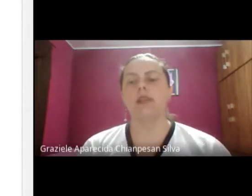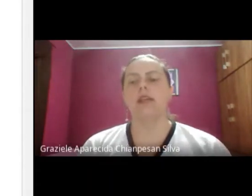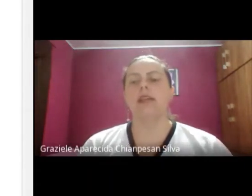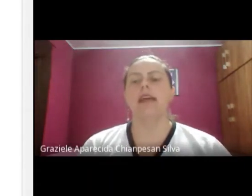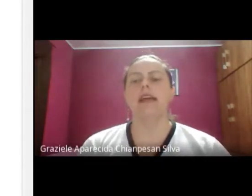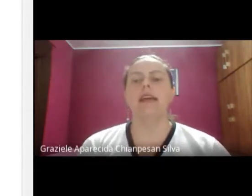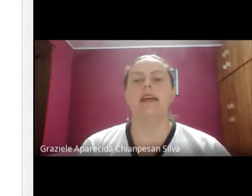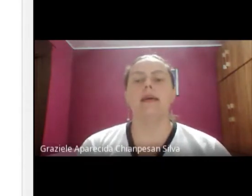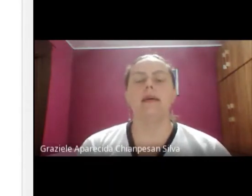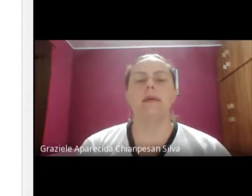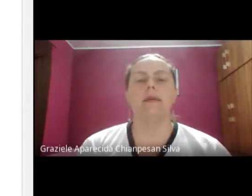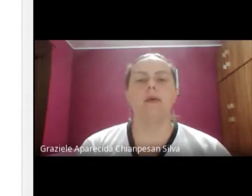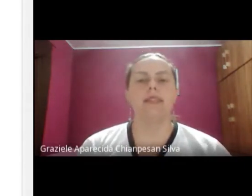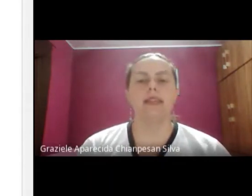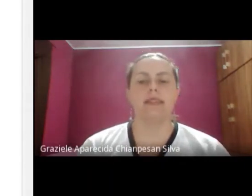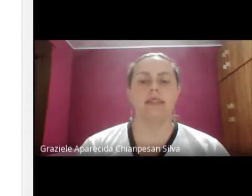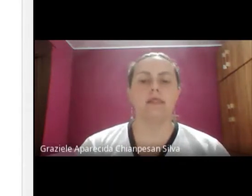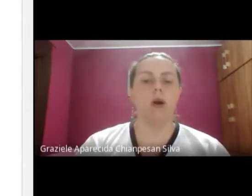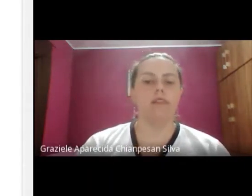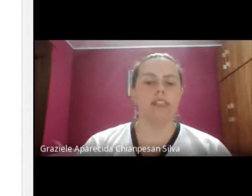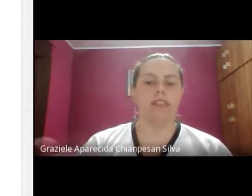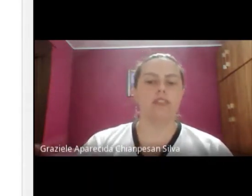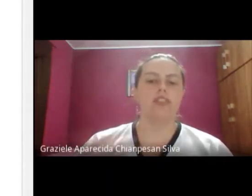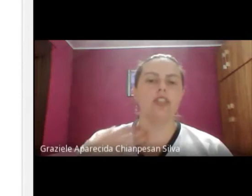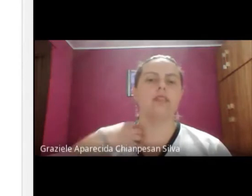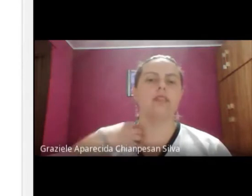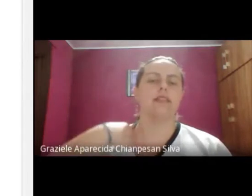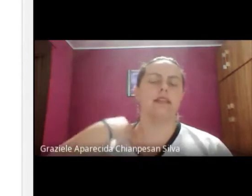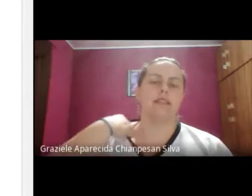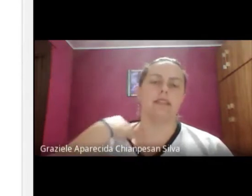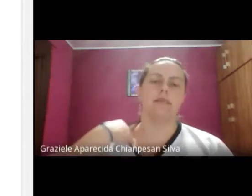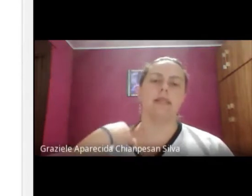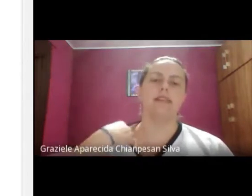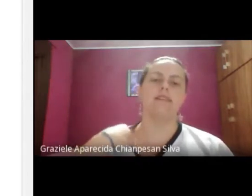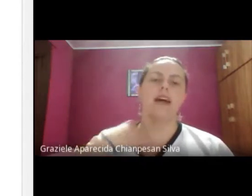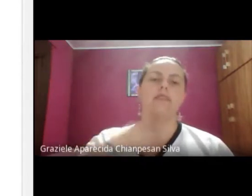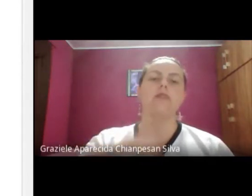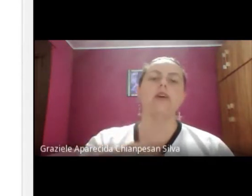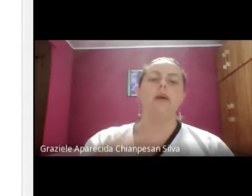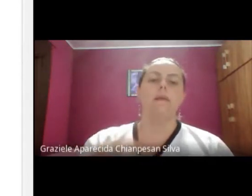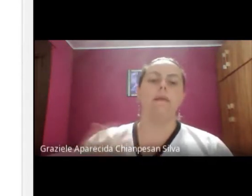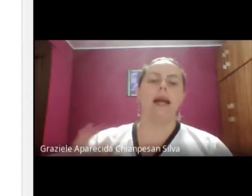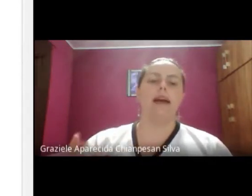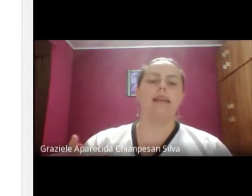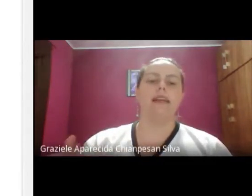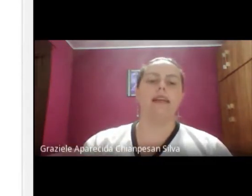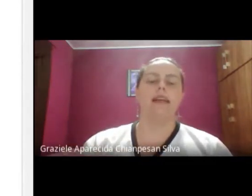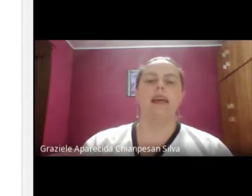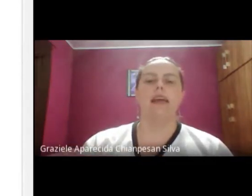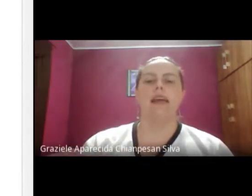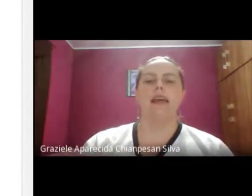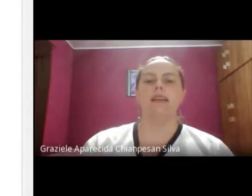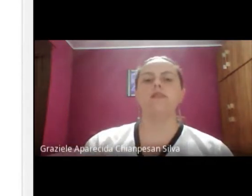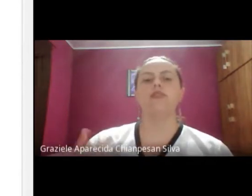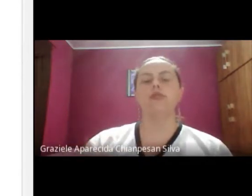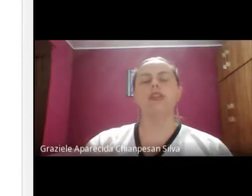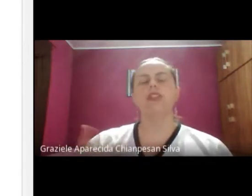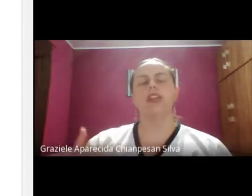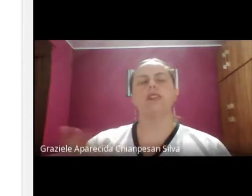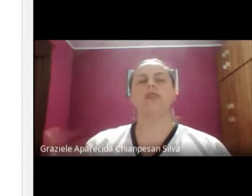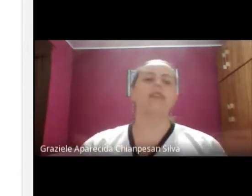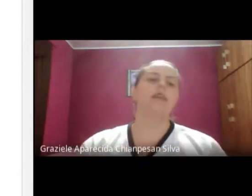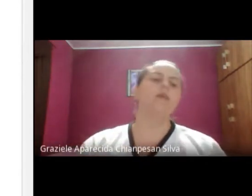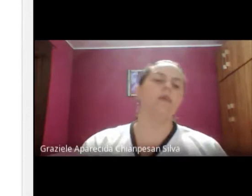preservado, né, com esses imóveis antigos, eles devem ser preservados para que as